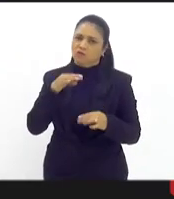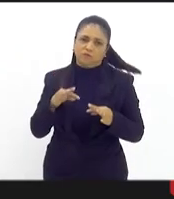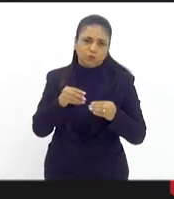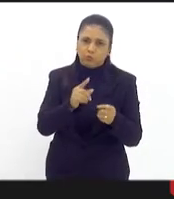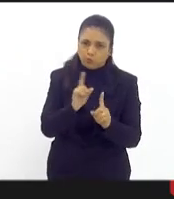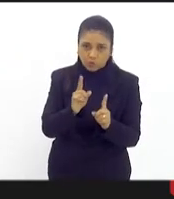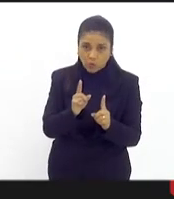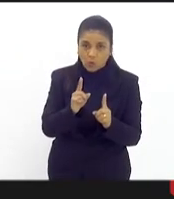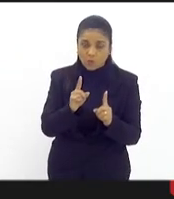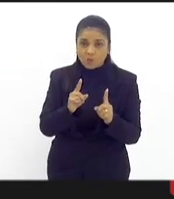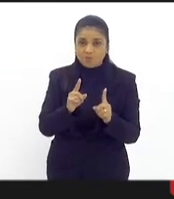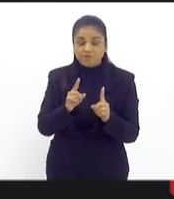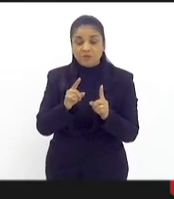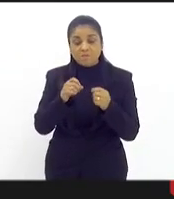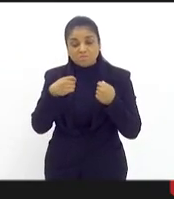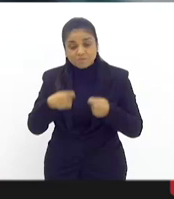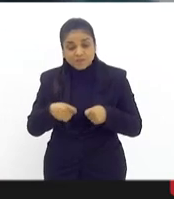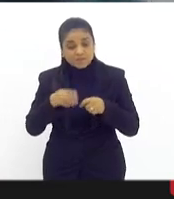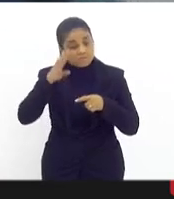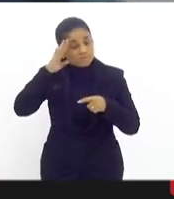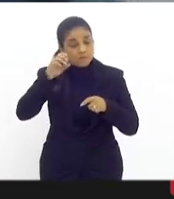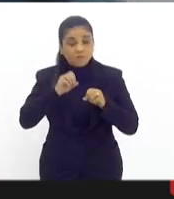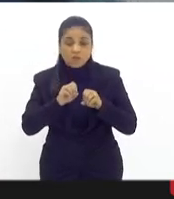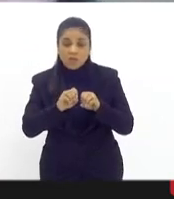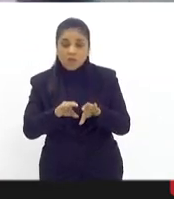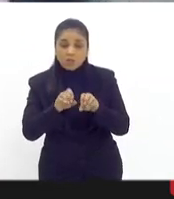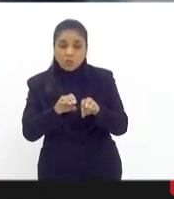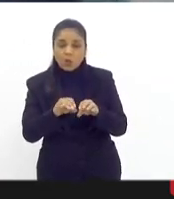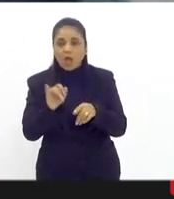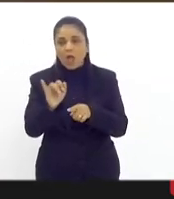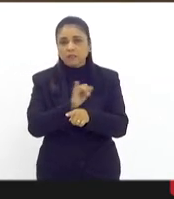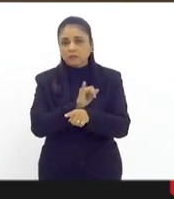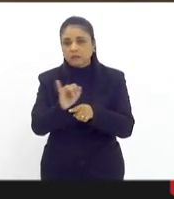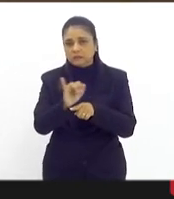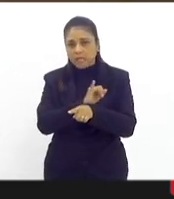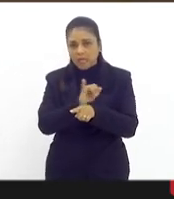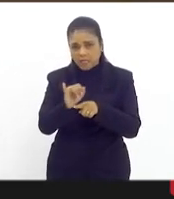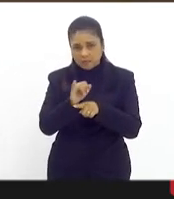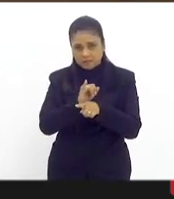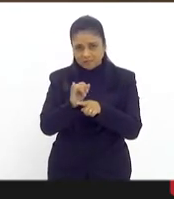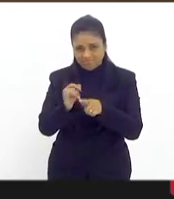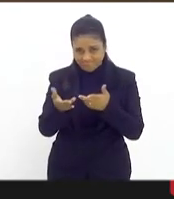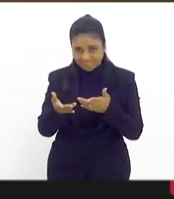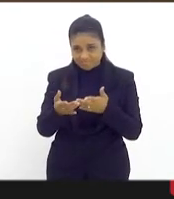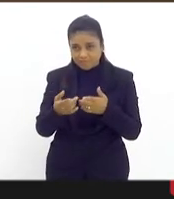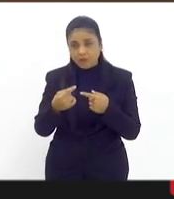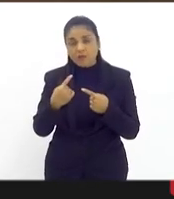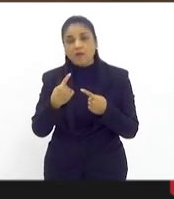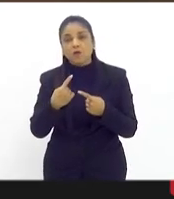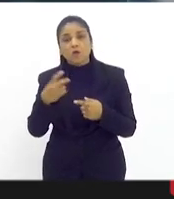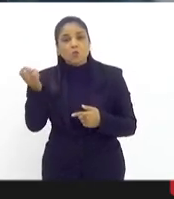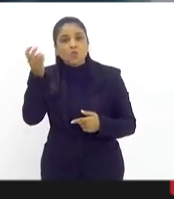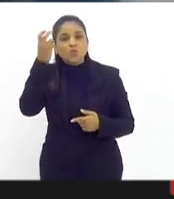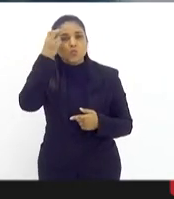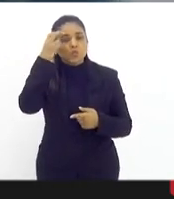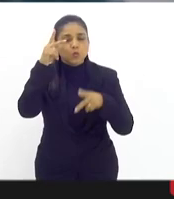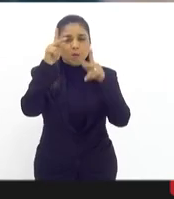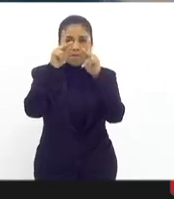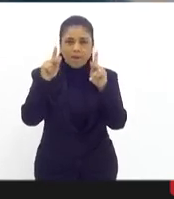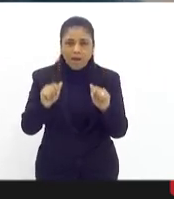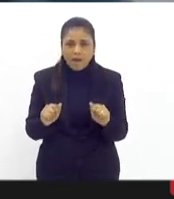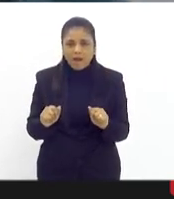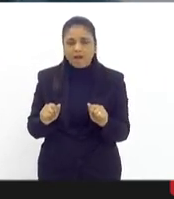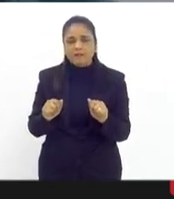que educar essas pessoas, abrir alternativas. E, por que não, uma cultura de paz, uma